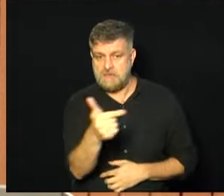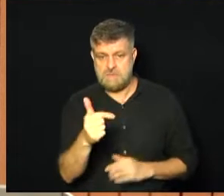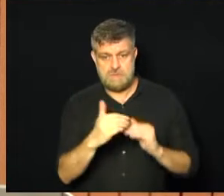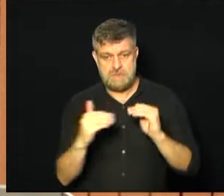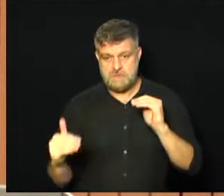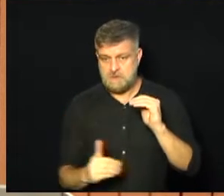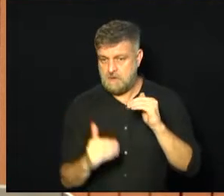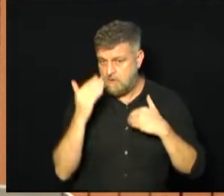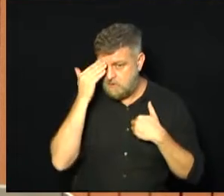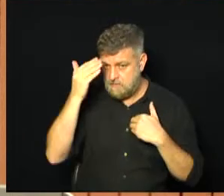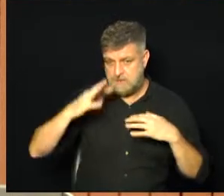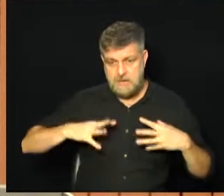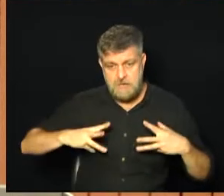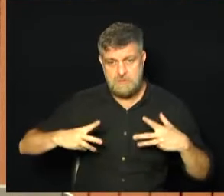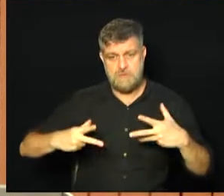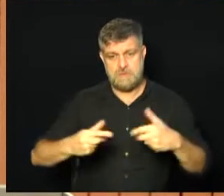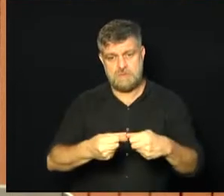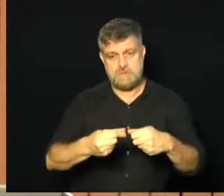a todos e